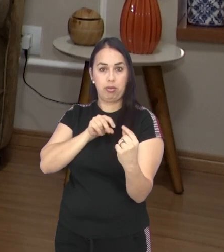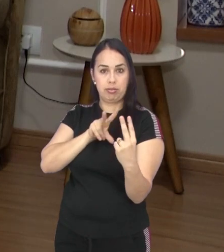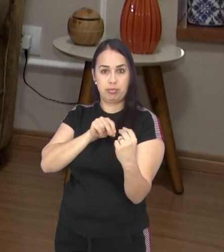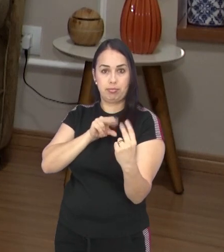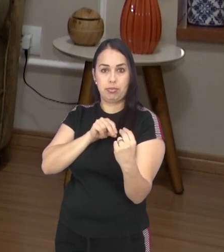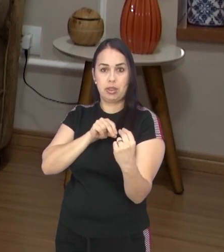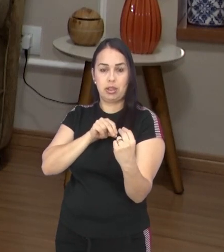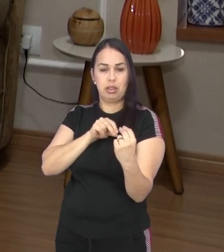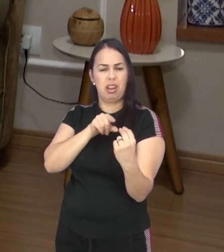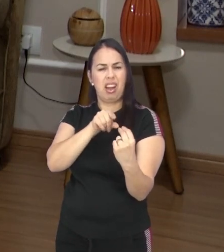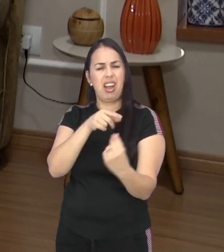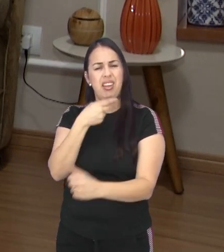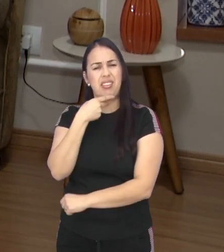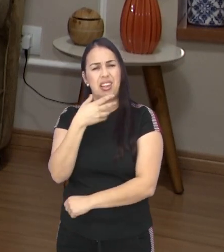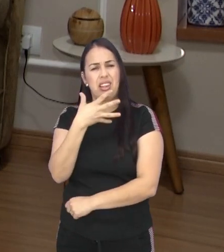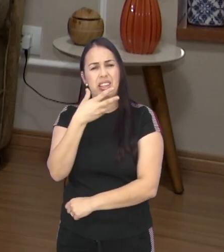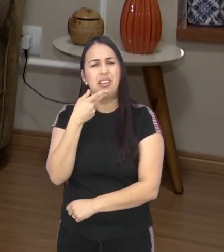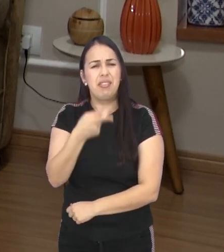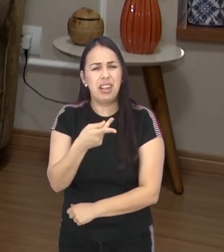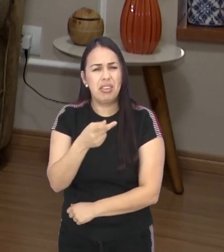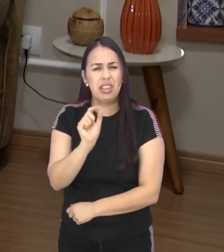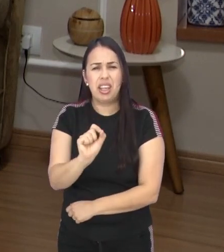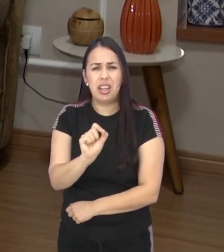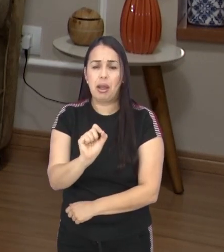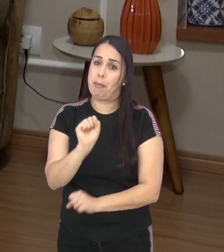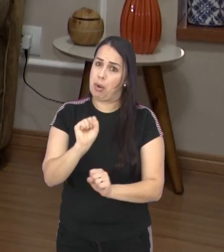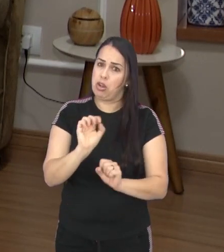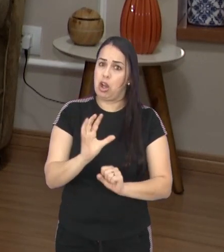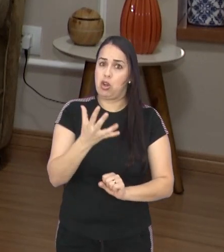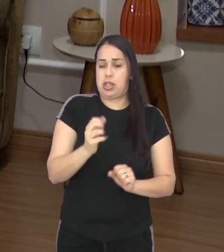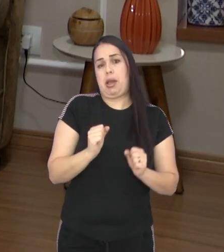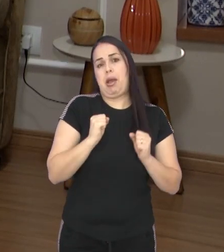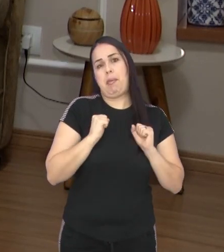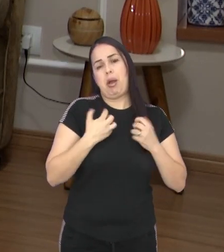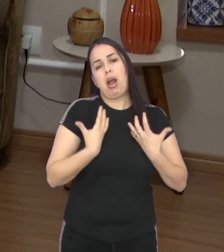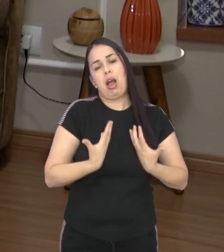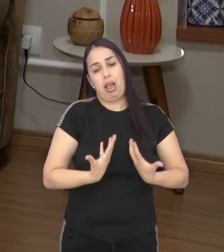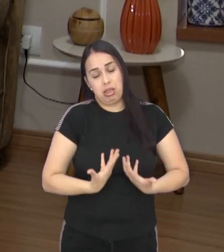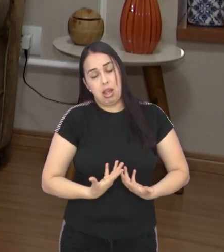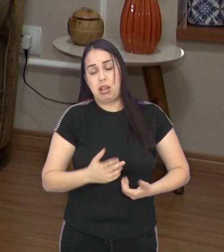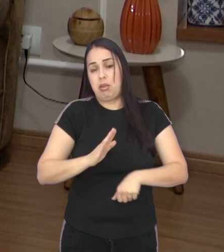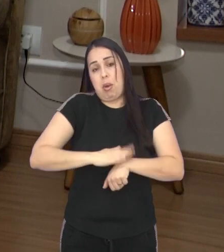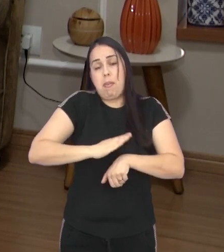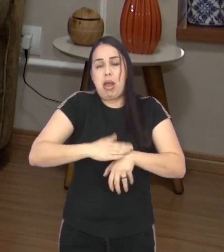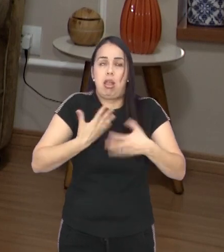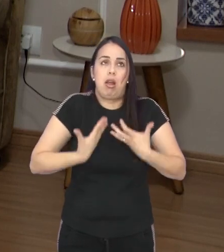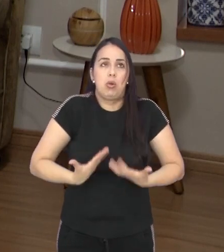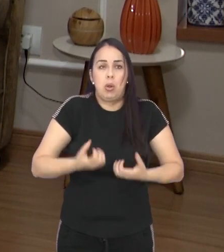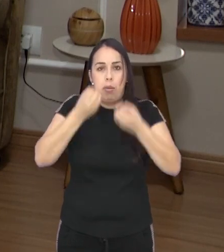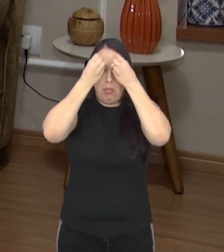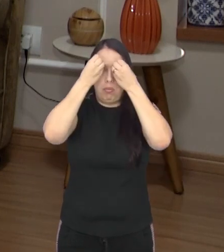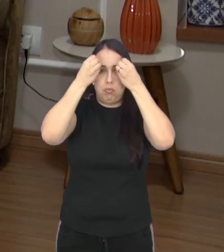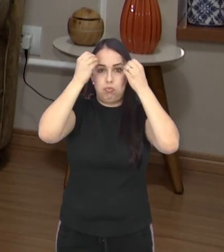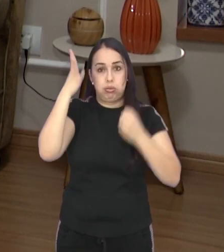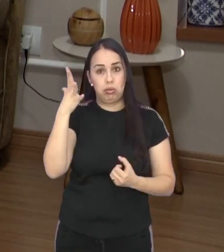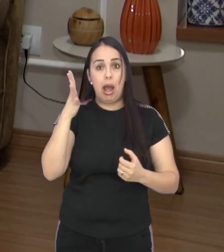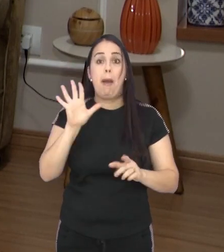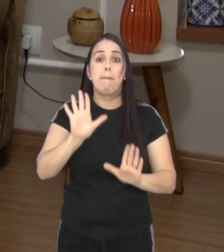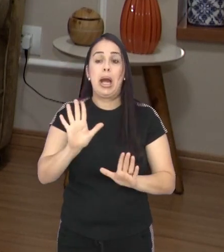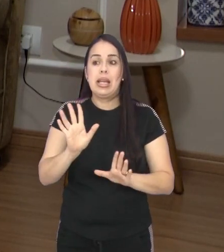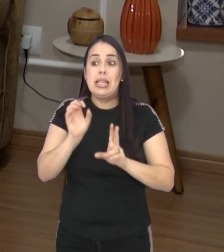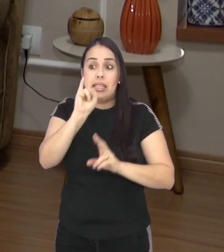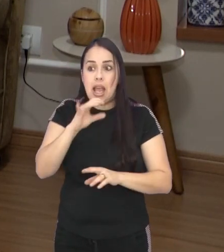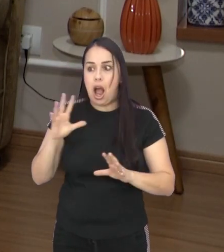estamos conversando e, de repente, eu falo assim, o que eu estava falando? Isso pode ser um cansaço, certo? Pode ser que naquele momento eu